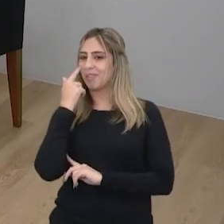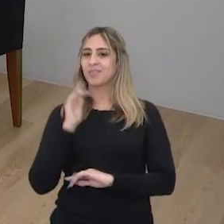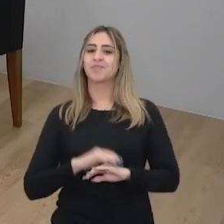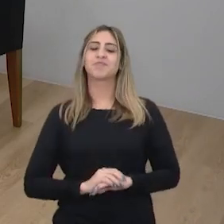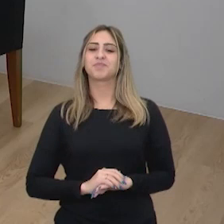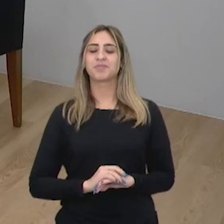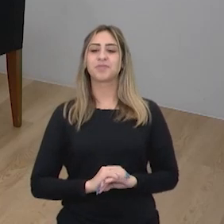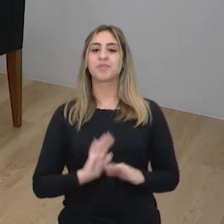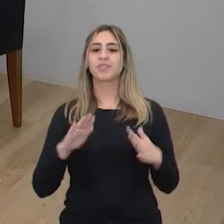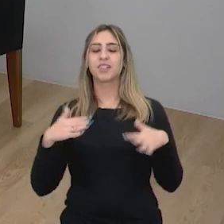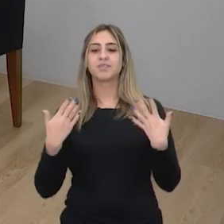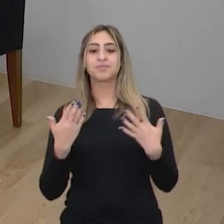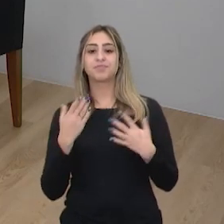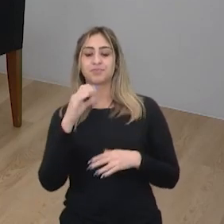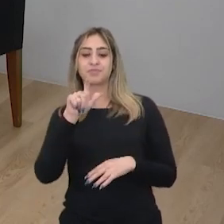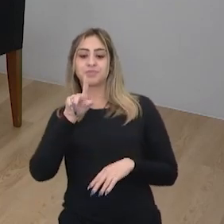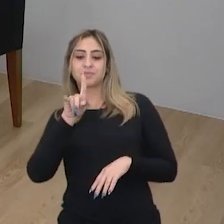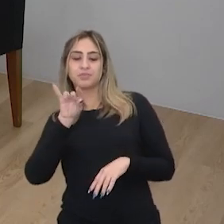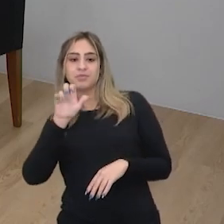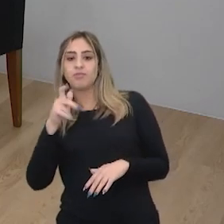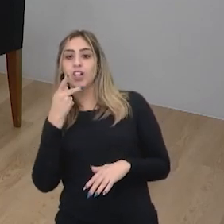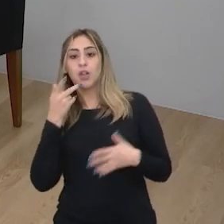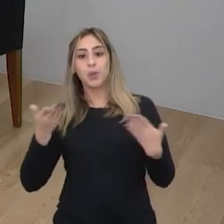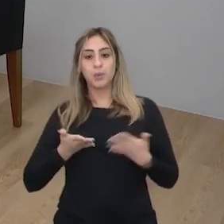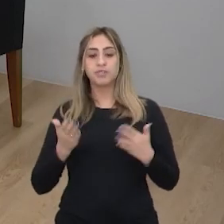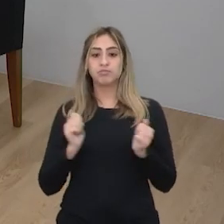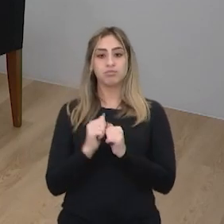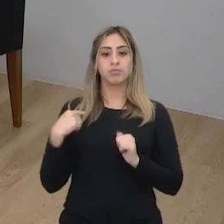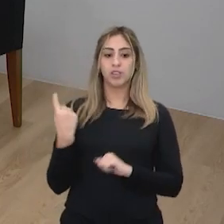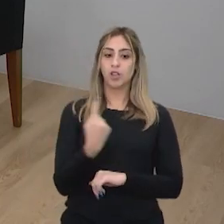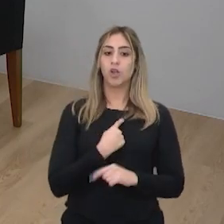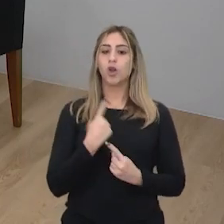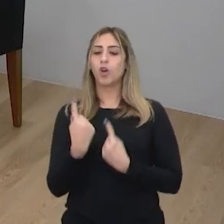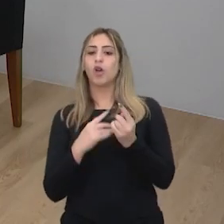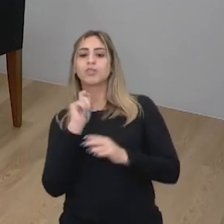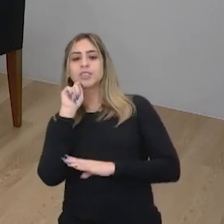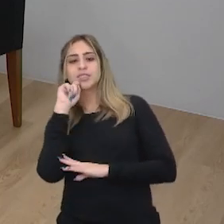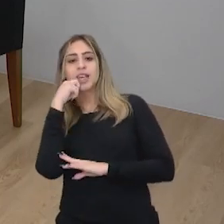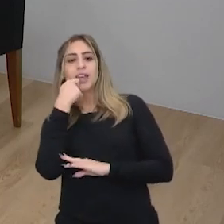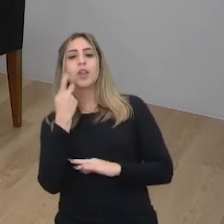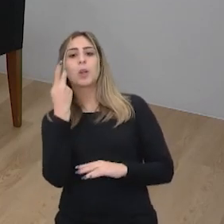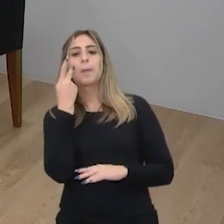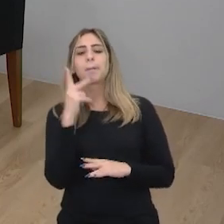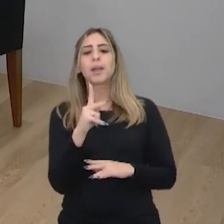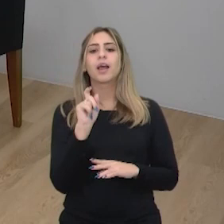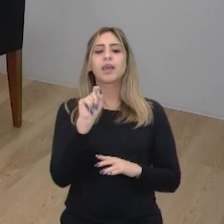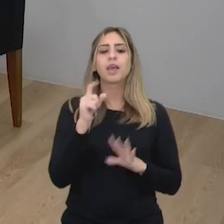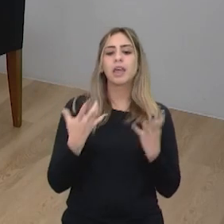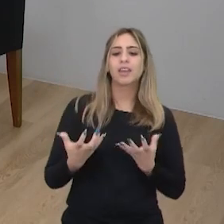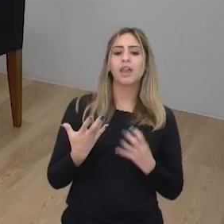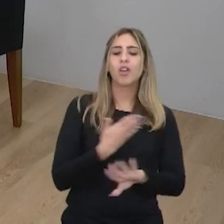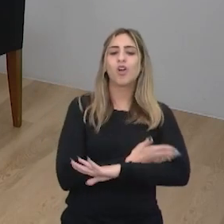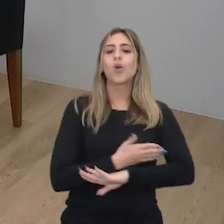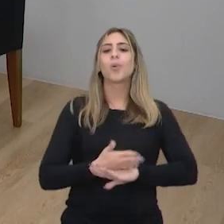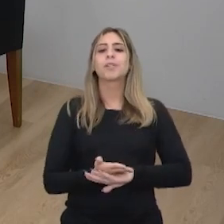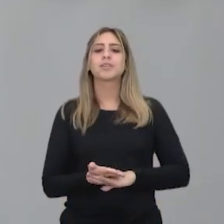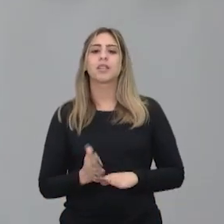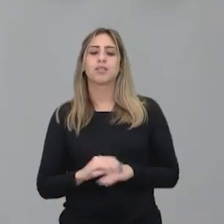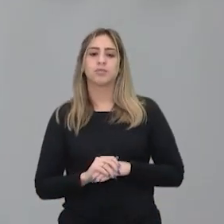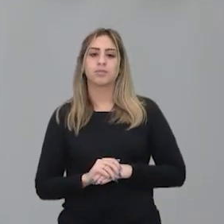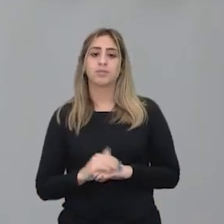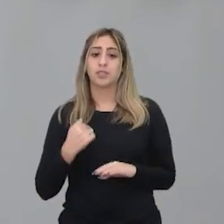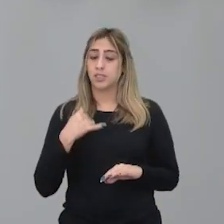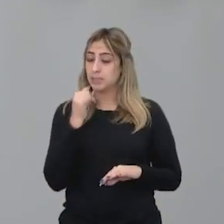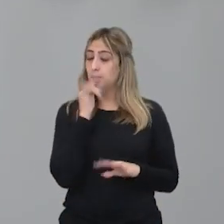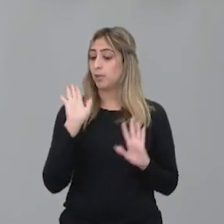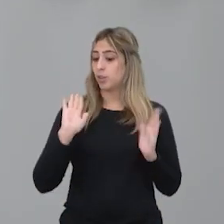Bom, então, a Cláudia tá aqui hoje para falar pra gente aí qual é o segredo para quem quer começar. Por exemplo, eu já